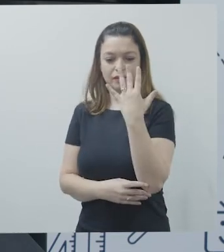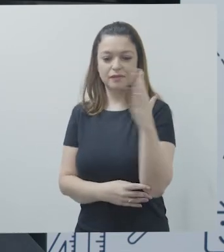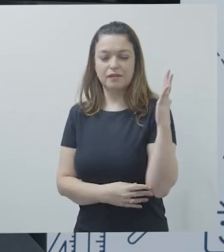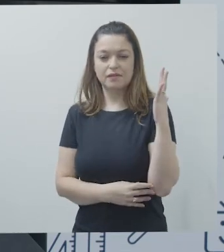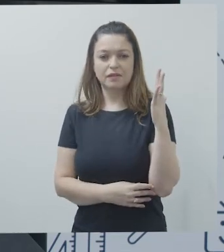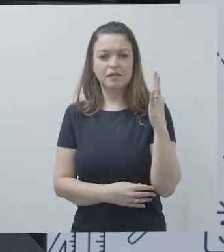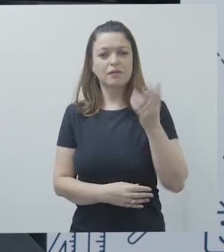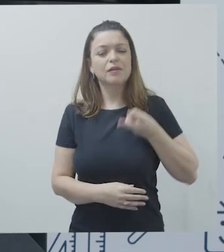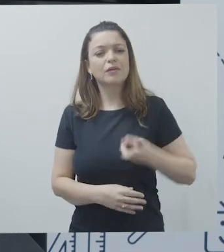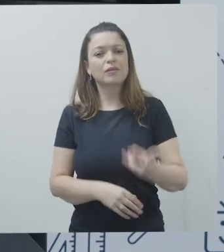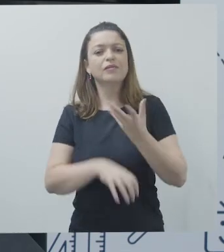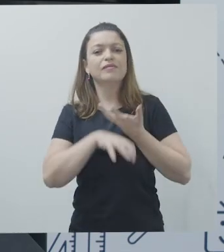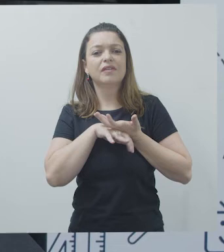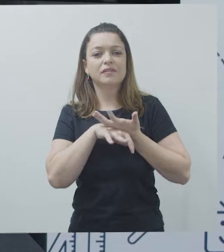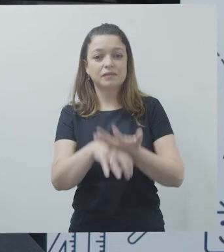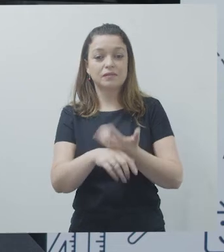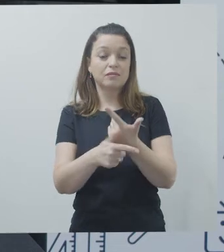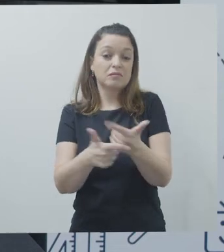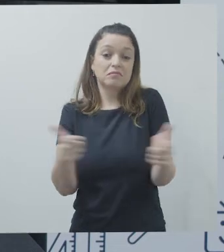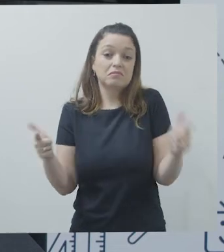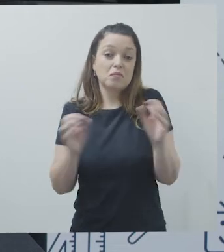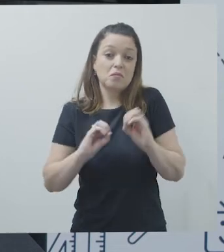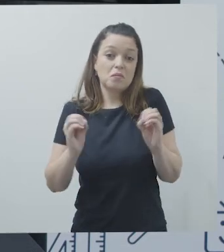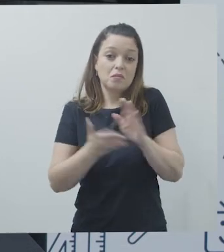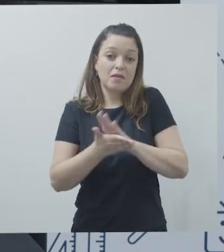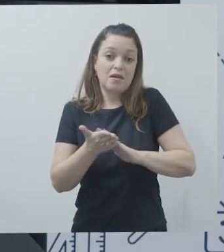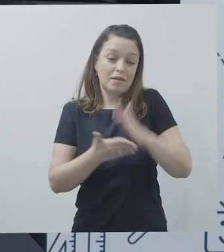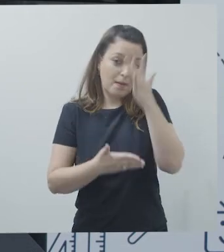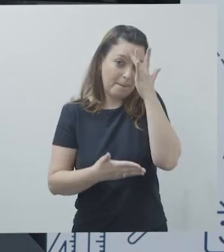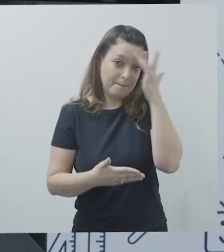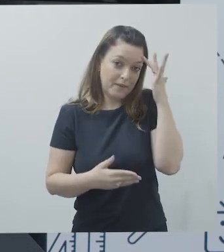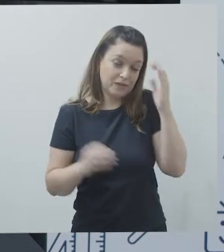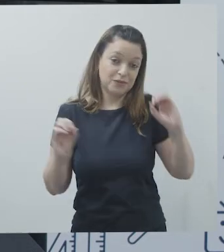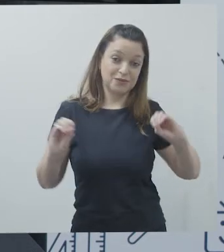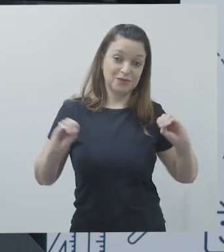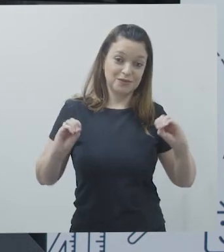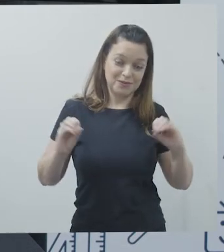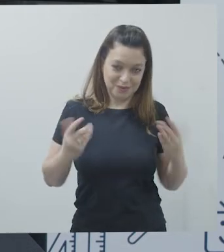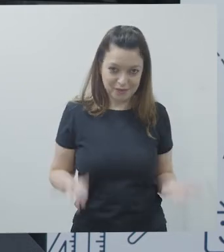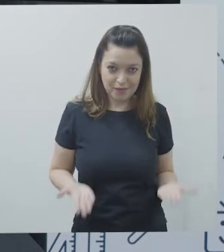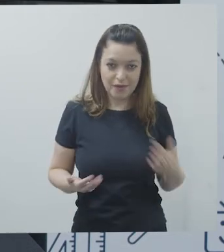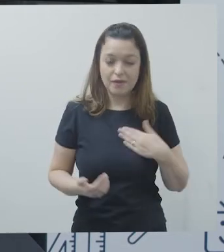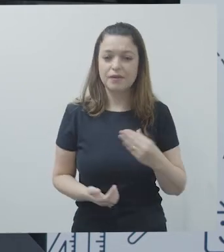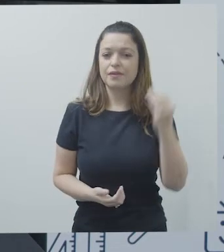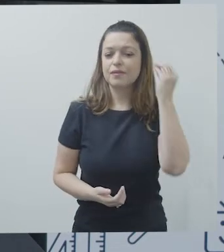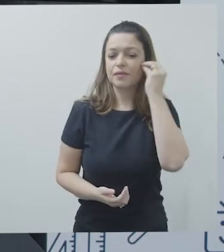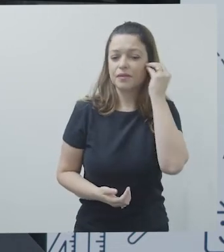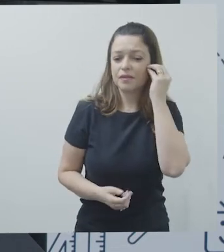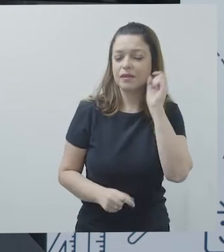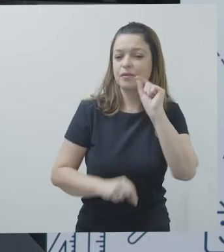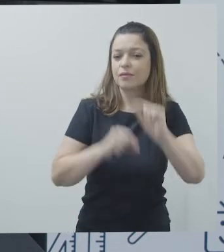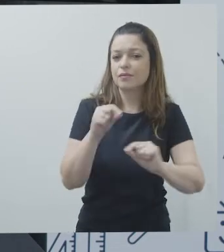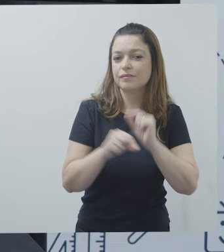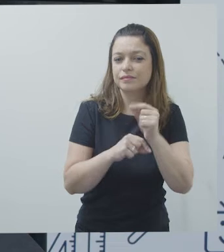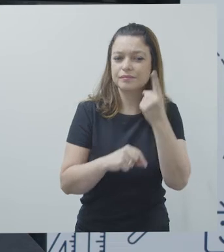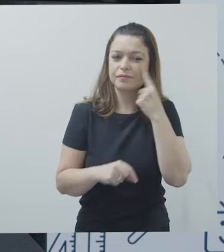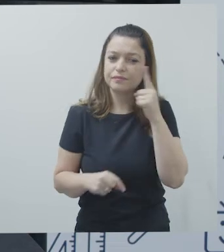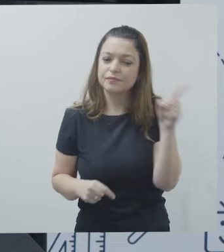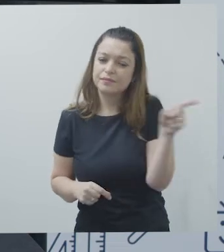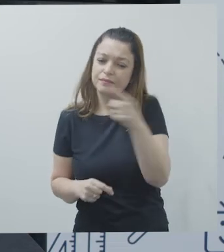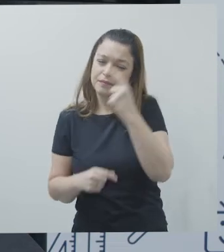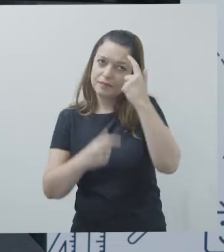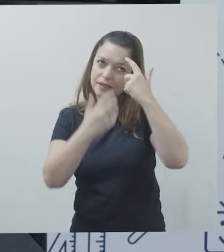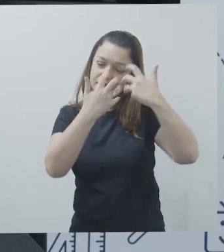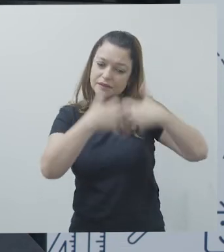vazio. Por quê? Porque ninguém está usufruindo dessas coisas que existem. Então, a gente vai tentar nos antecipar. Como